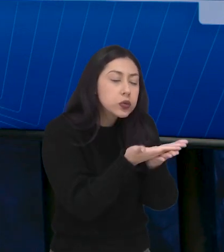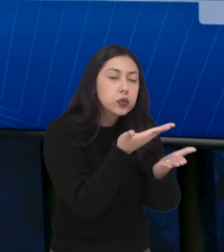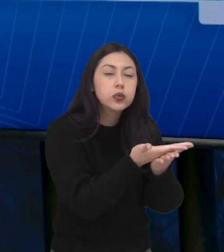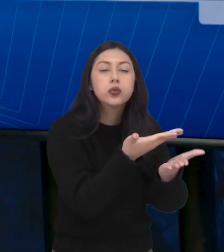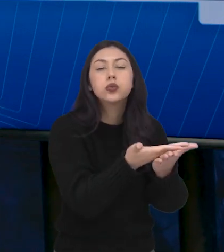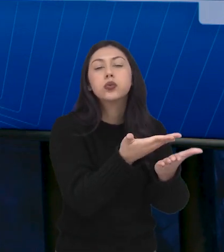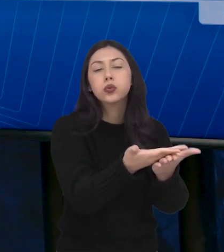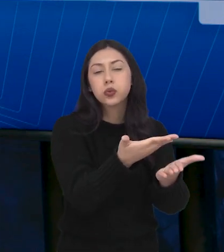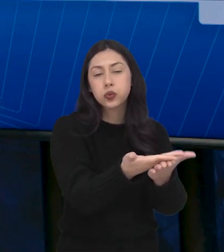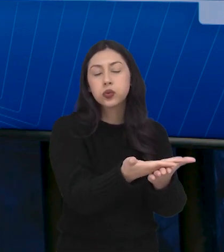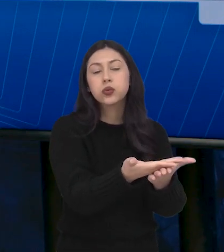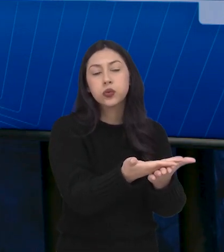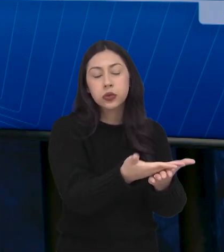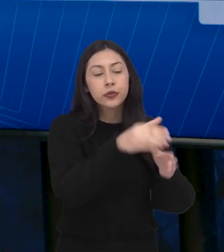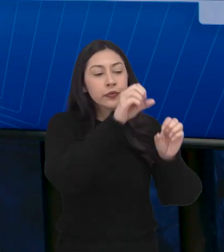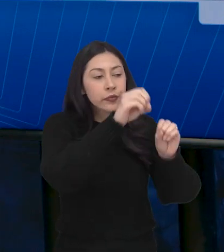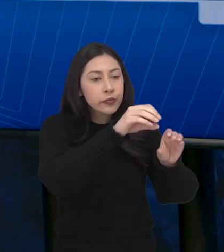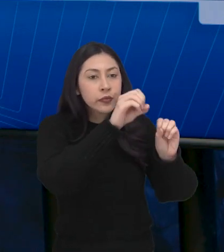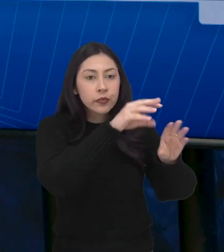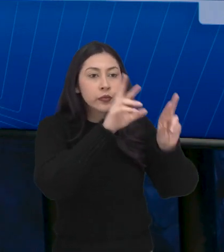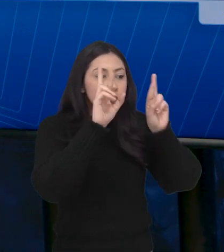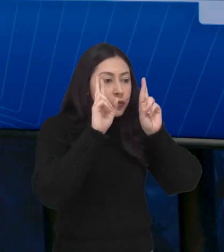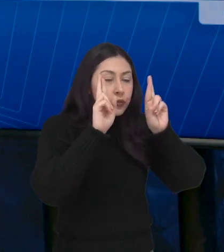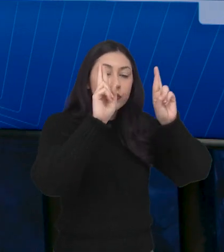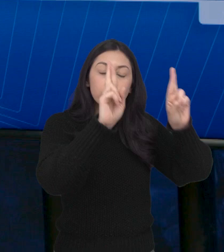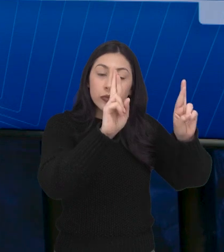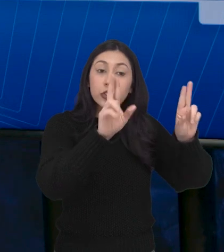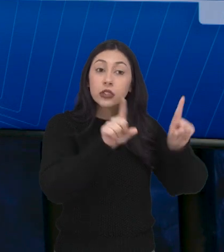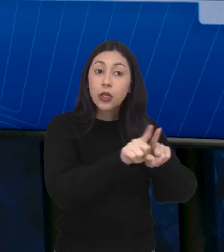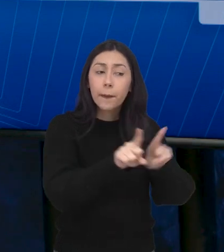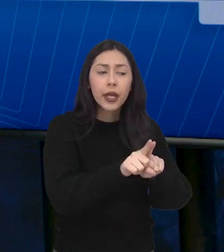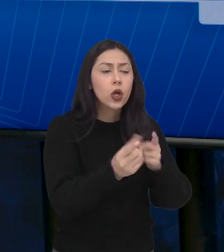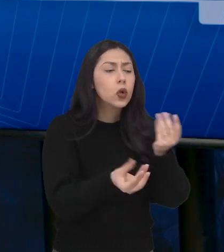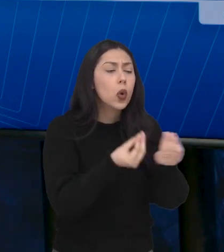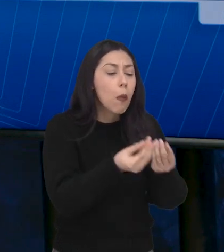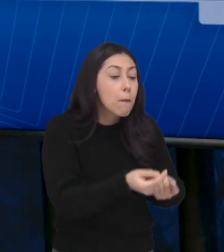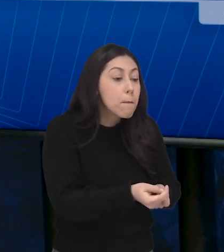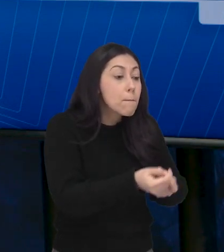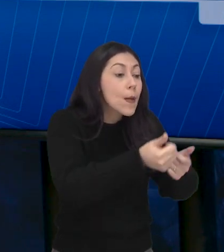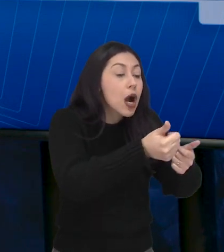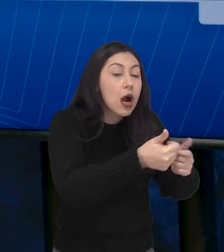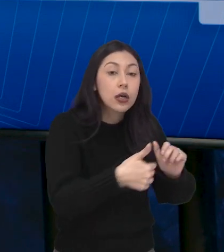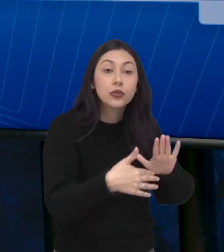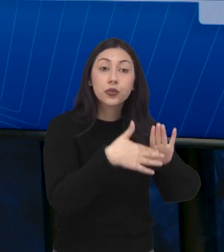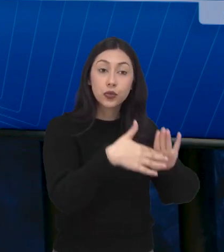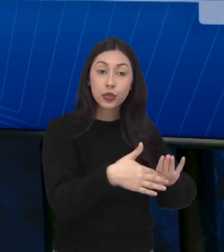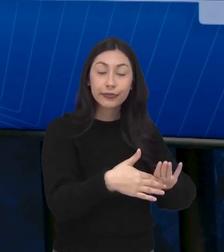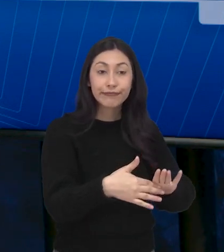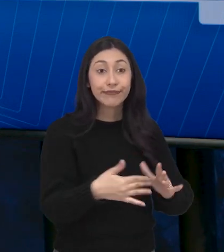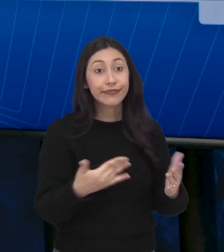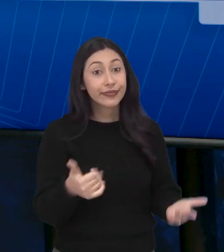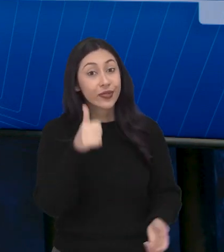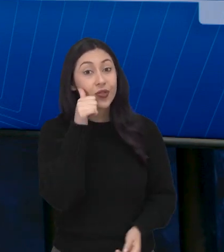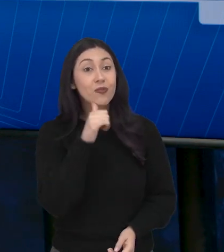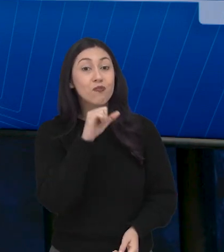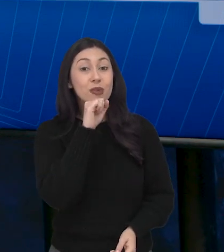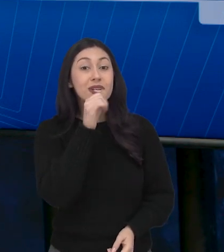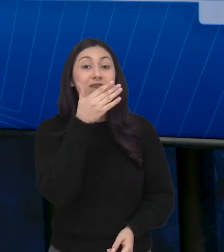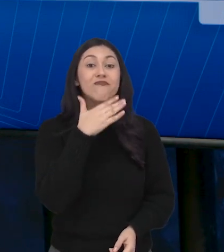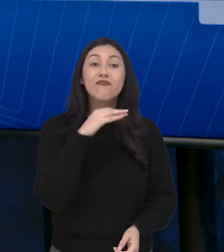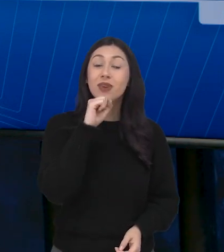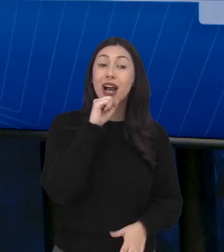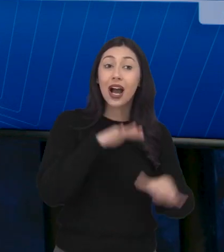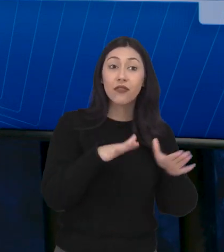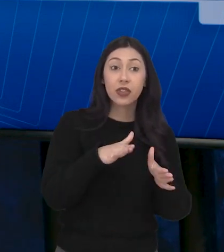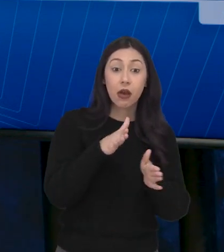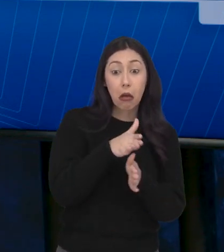pouco tempo, não muito tempo, sobre essa educação respeitosa e os benefícios dela, normalmente os pais ou